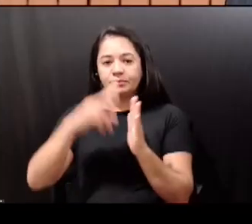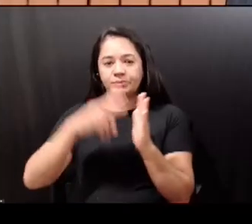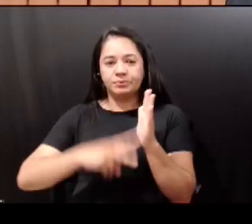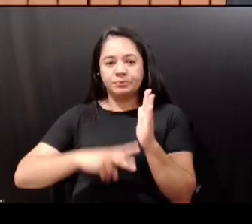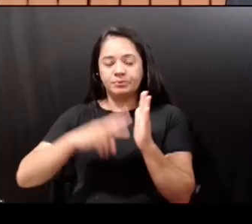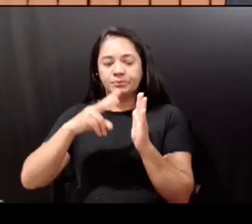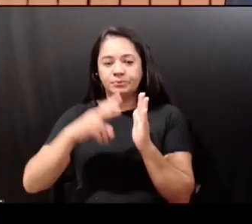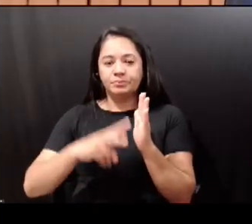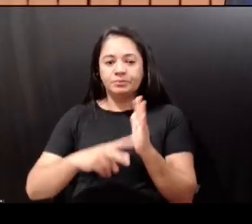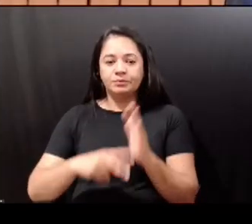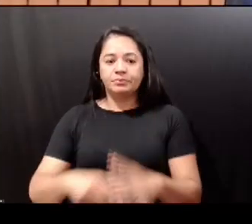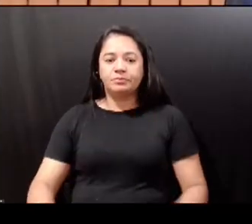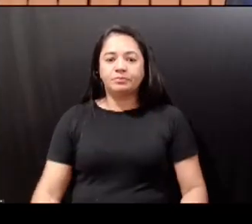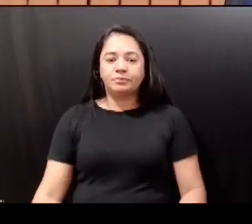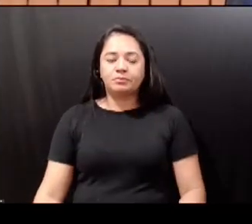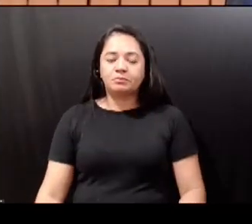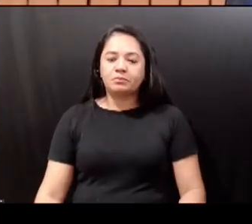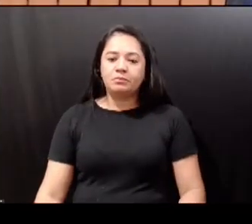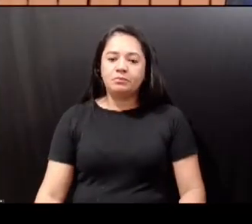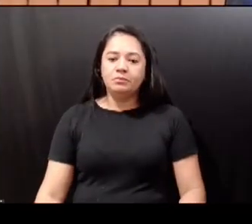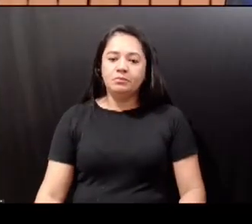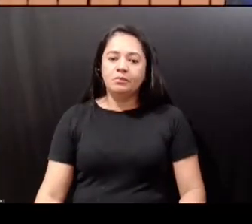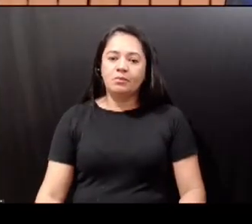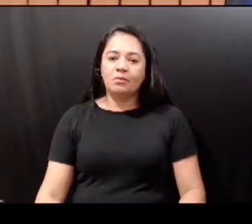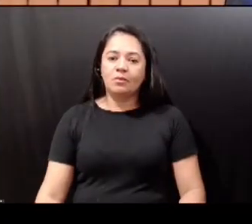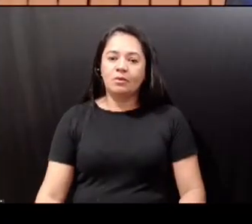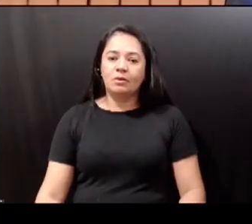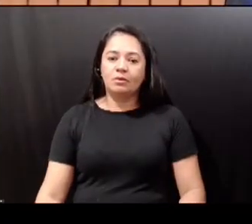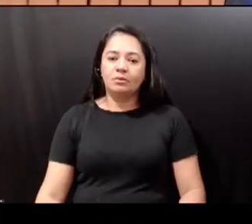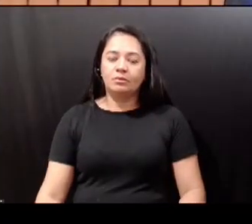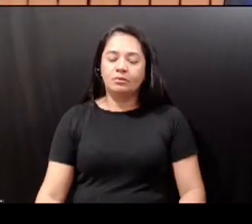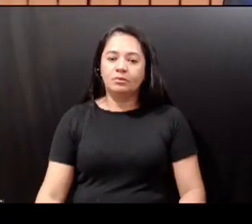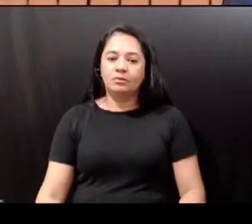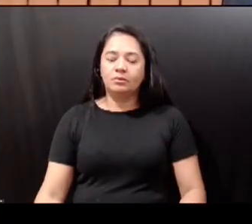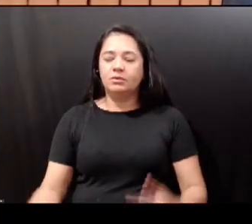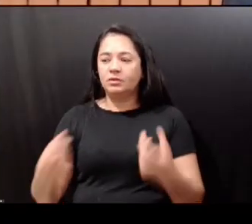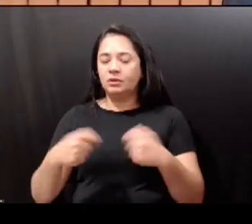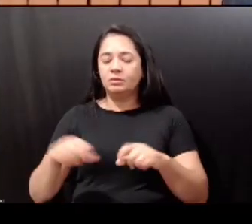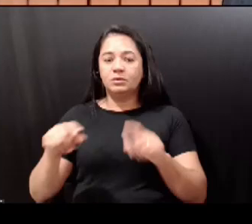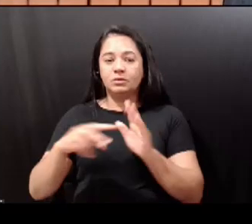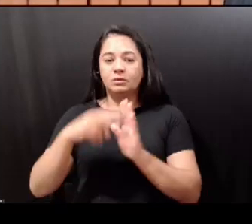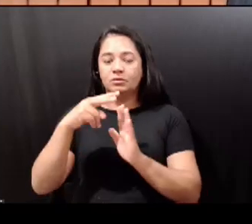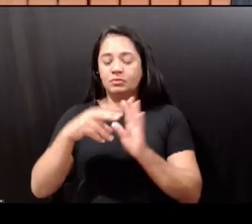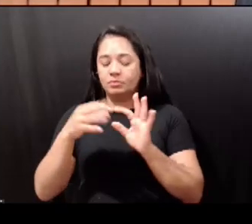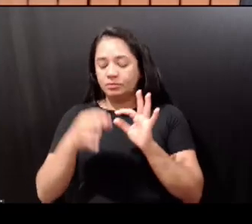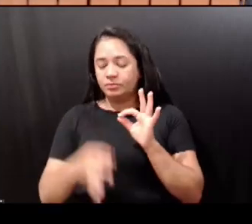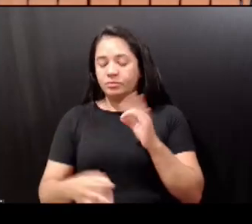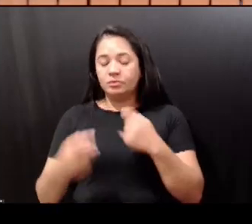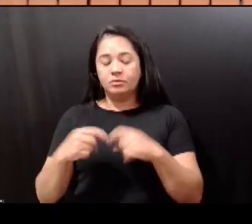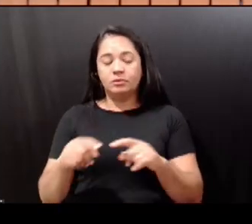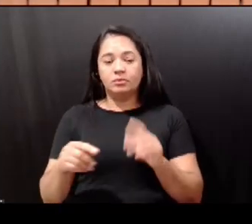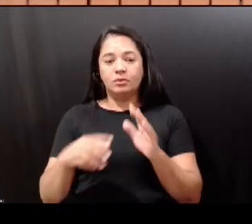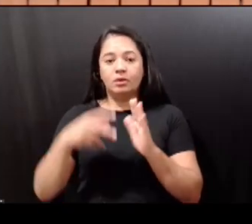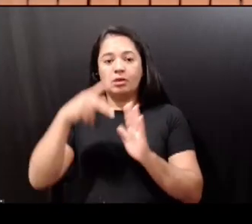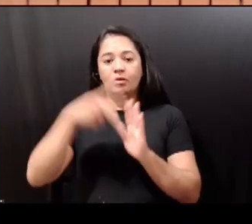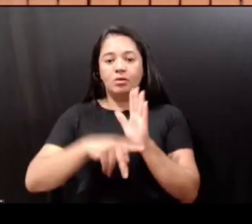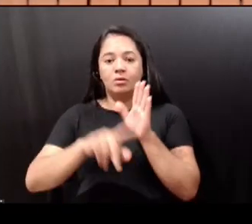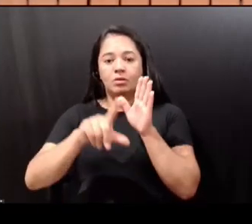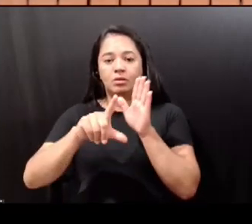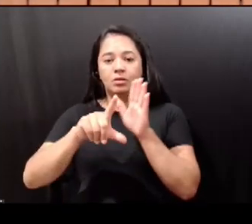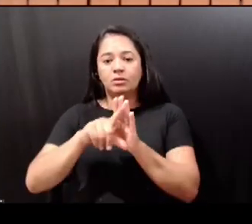artigos, nem precisa de ler toda a lei, só para a gente entender. Esse projeto de lei, vereador Carlinhos, ele traz